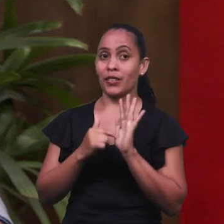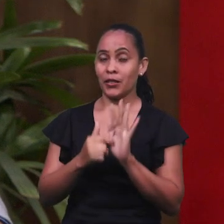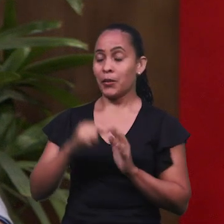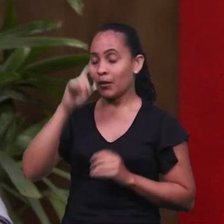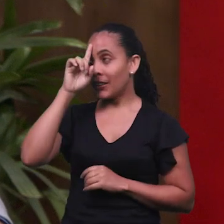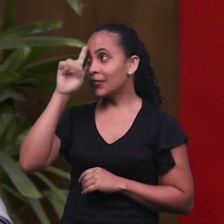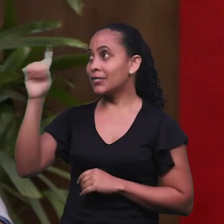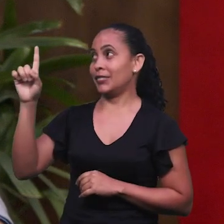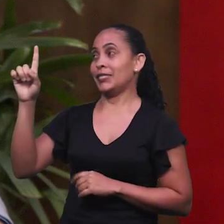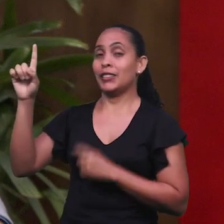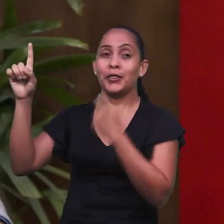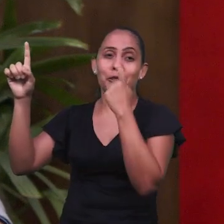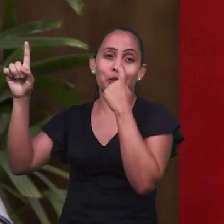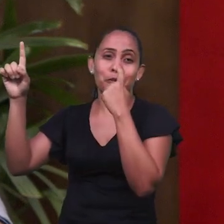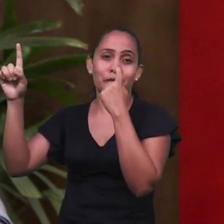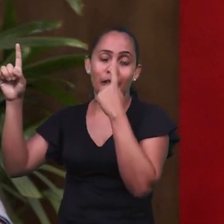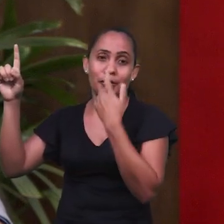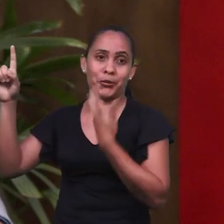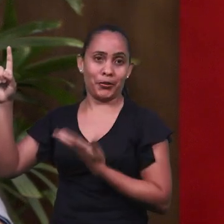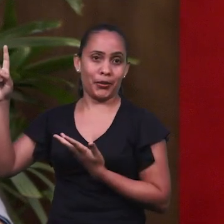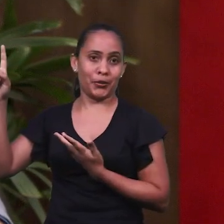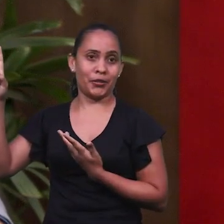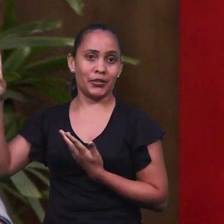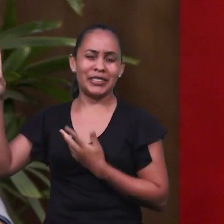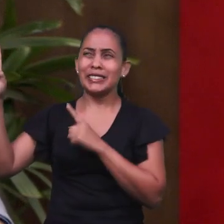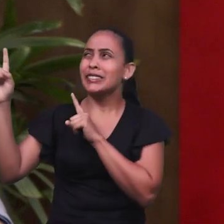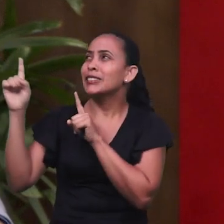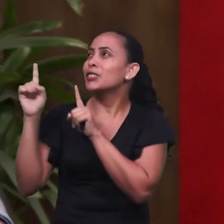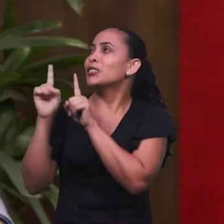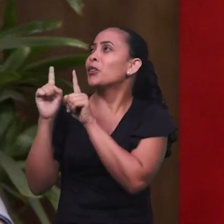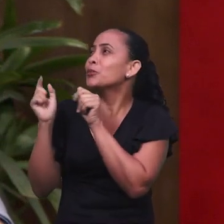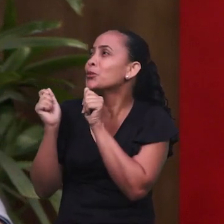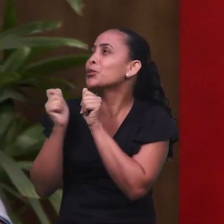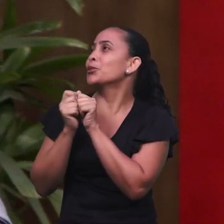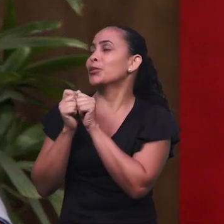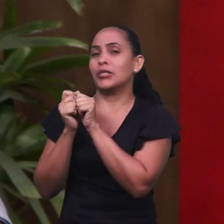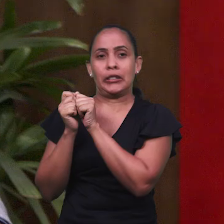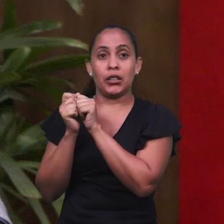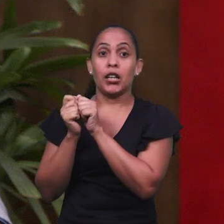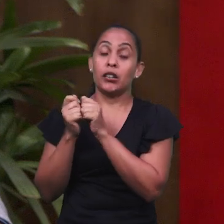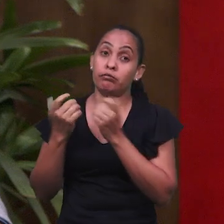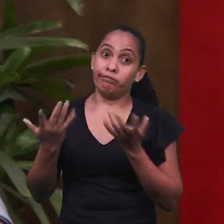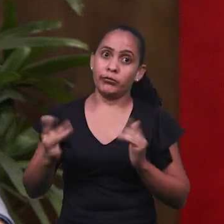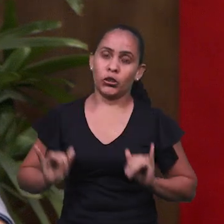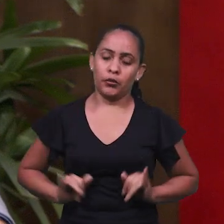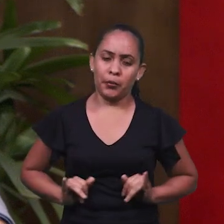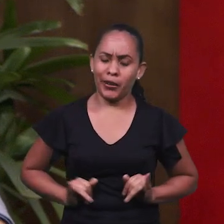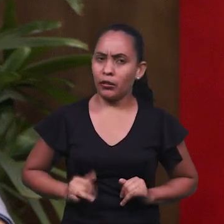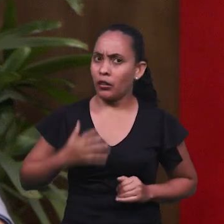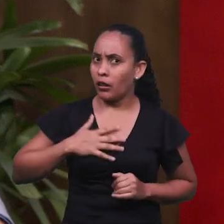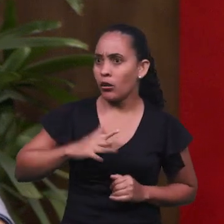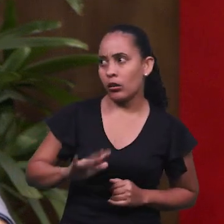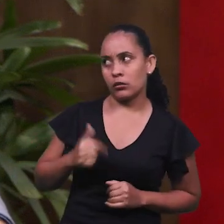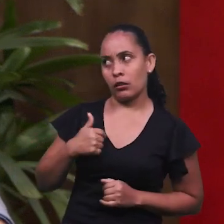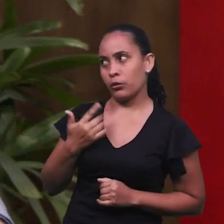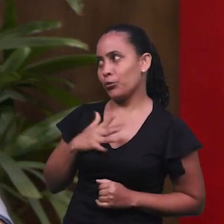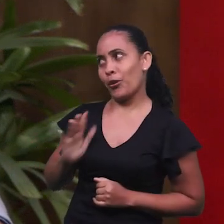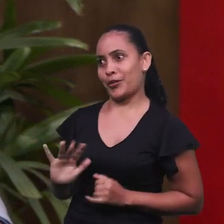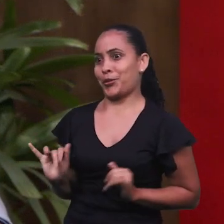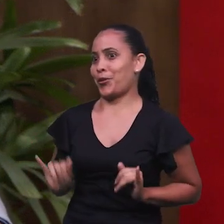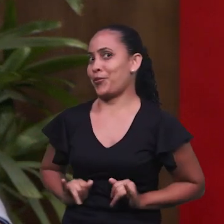homem para perto, em vários momentos da nossa vida. Então o sofrimento, ninguém gosta de sofrer, né, Josias? Eu não